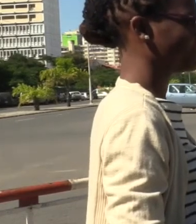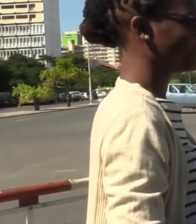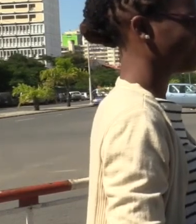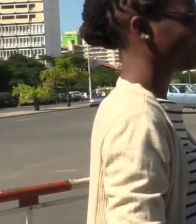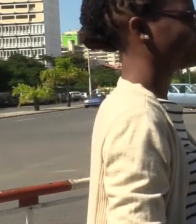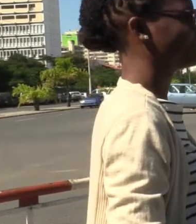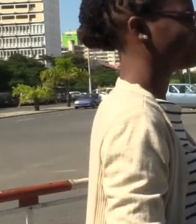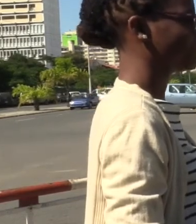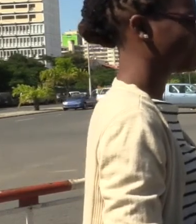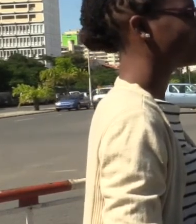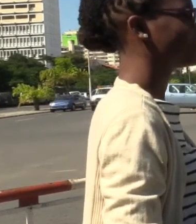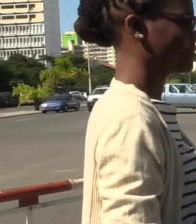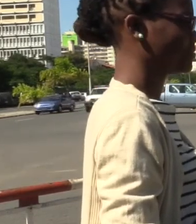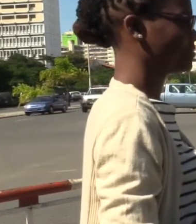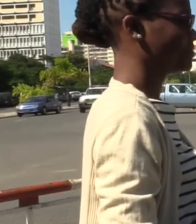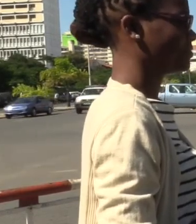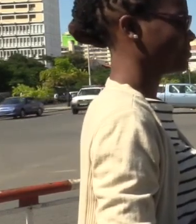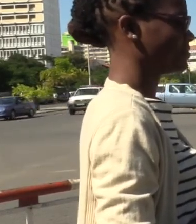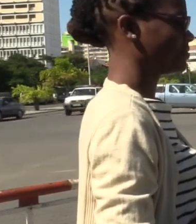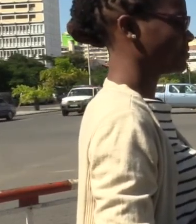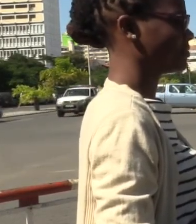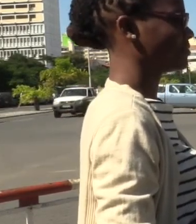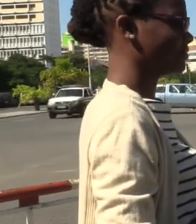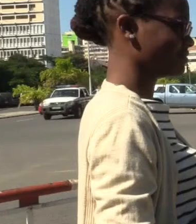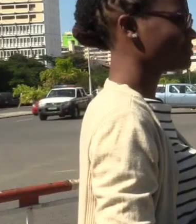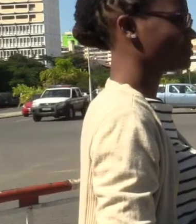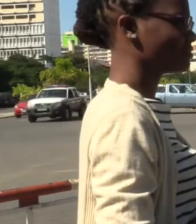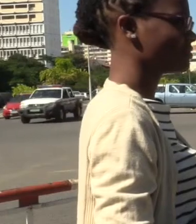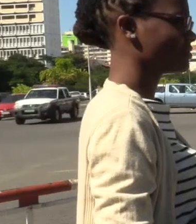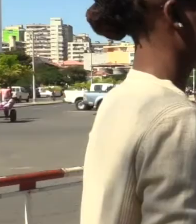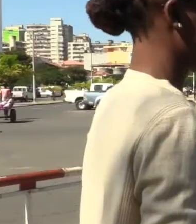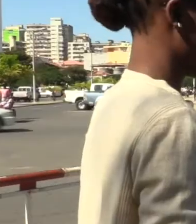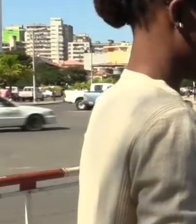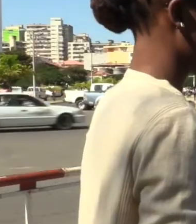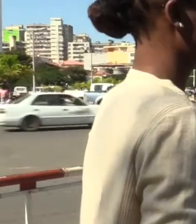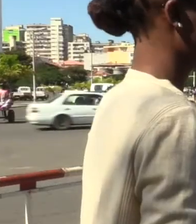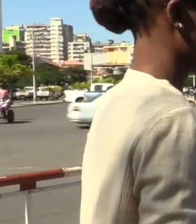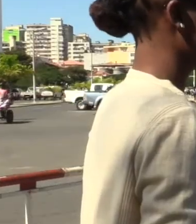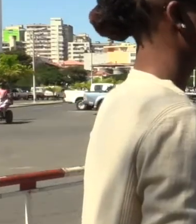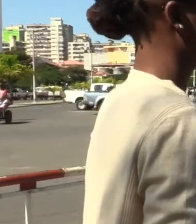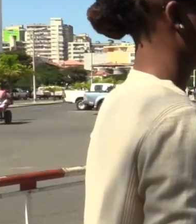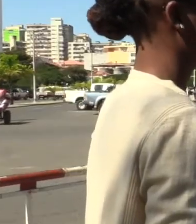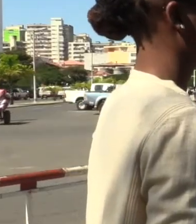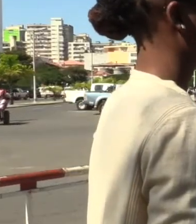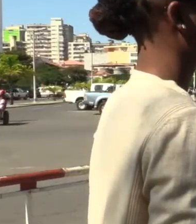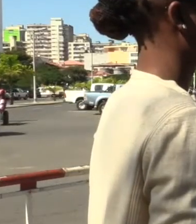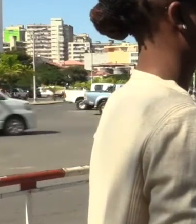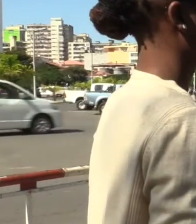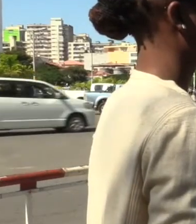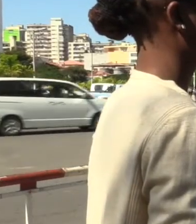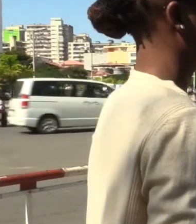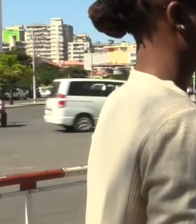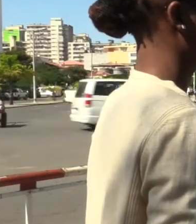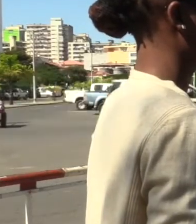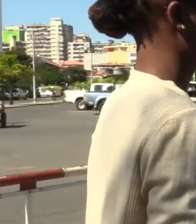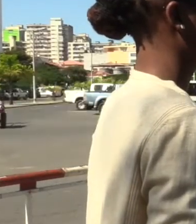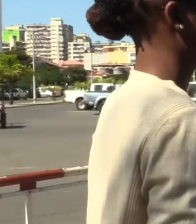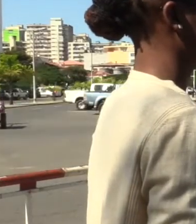Dor de cabeça. Dor de estômago. Tuberculose. Malária.